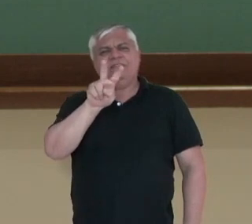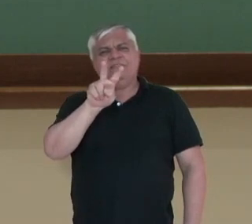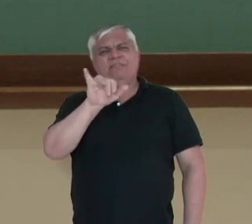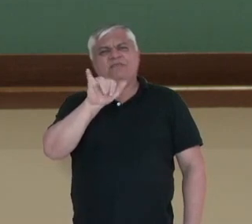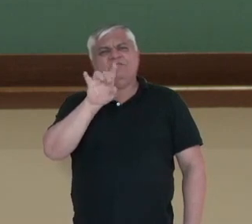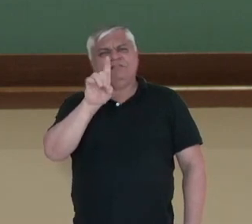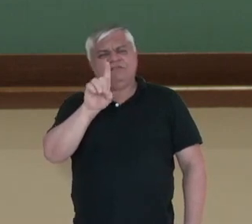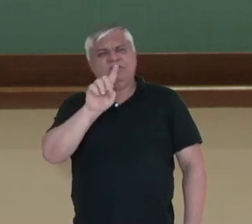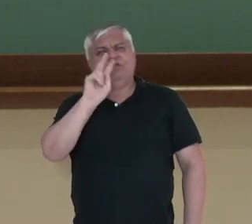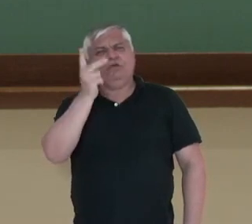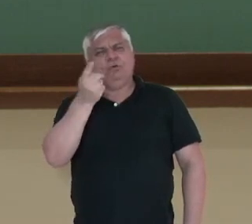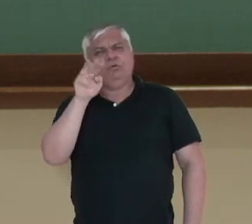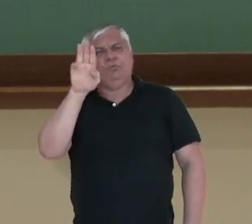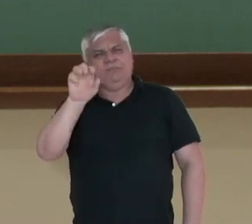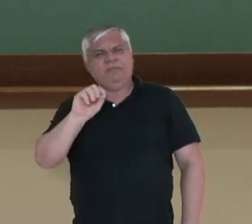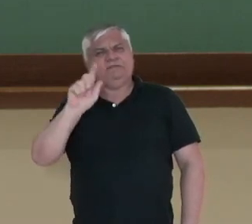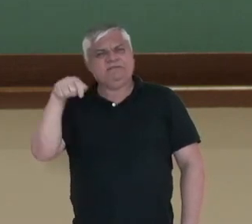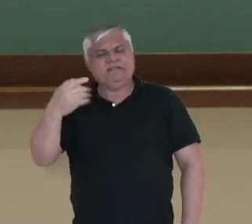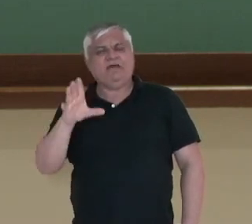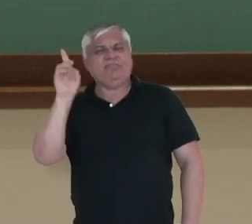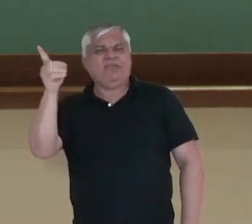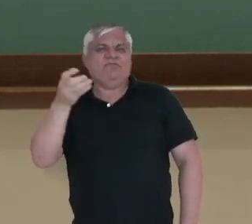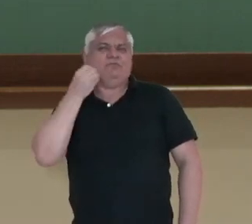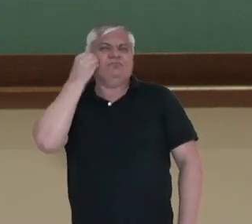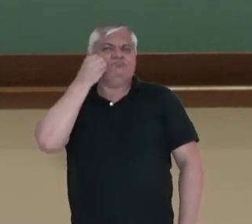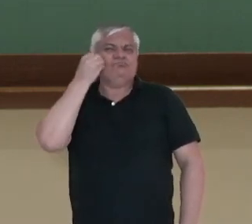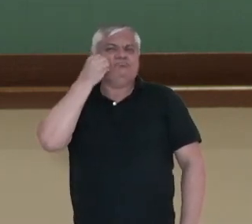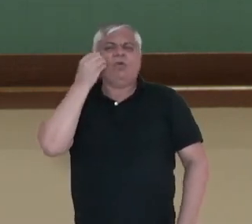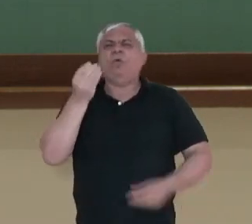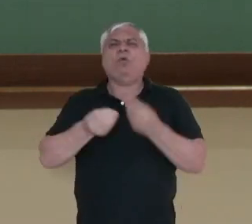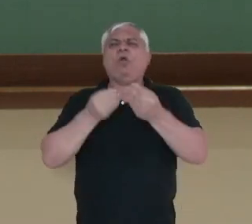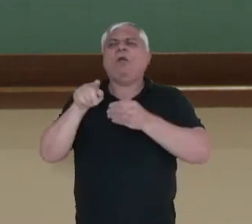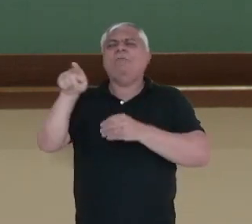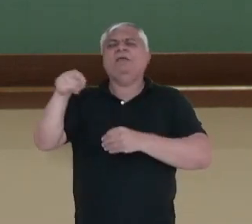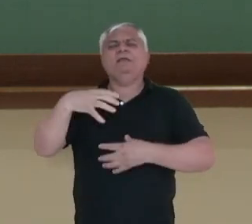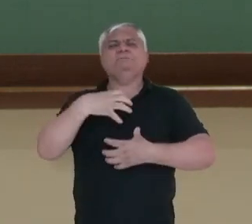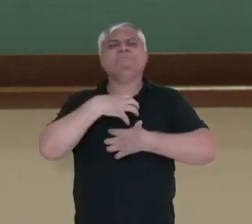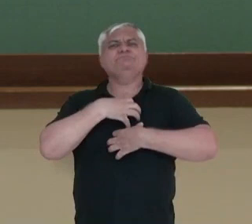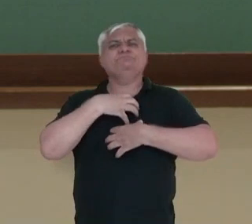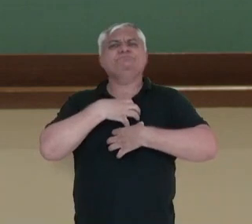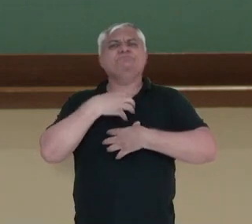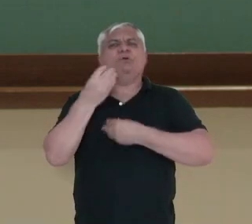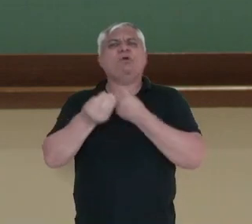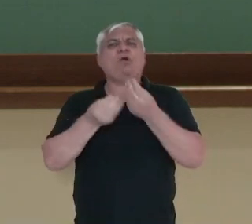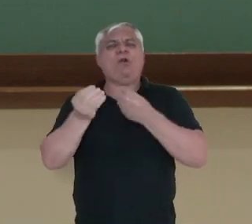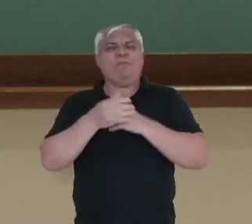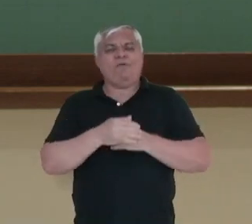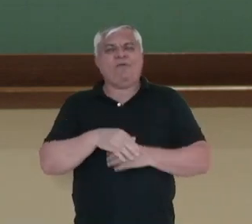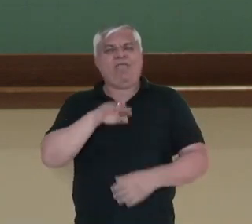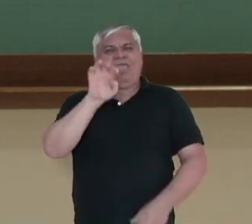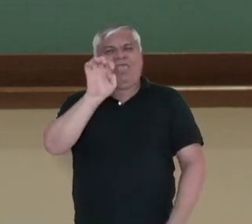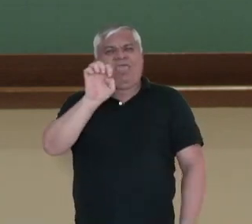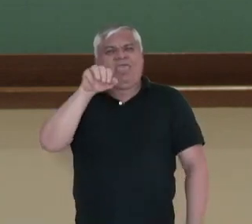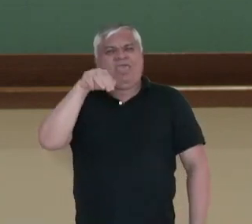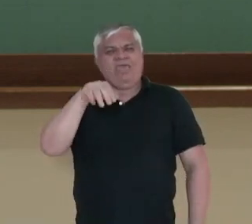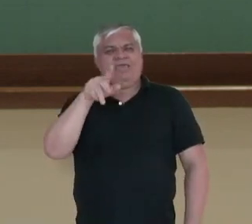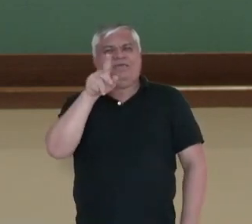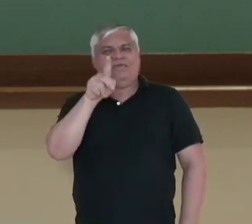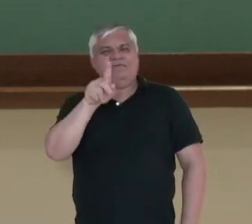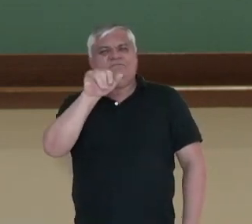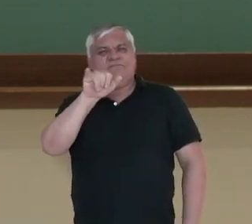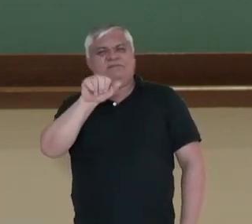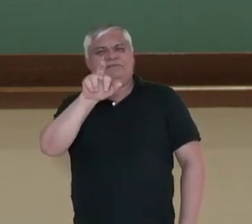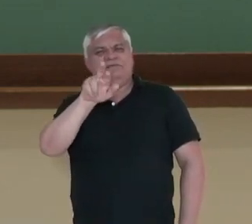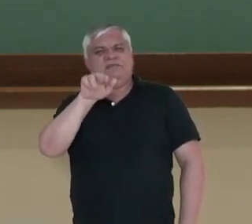o empirismo humeano, empirismo a partir deste filósofo que é